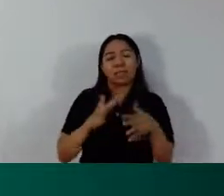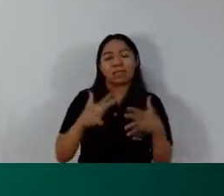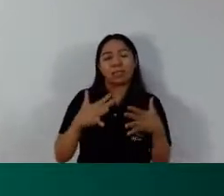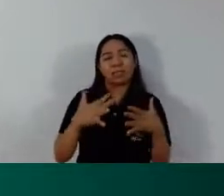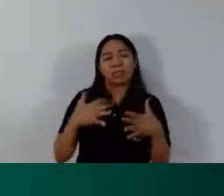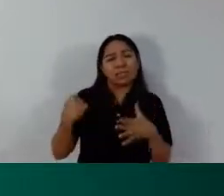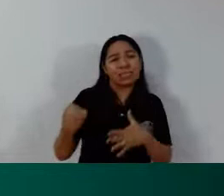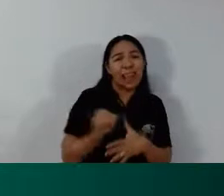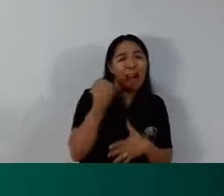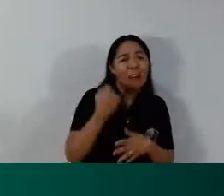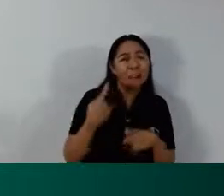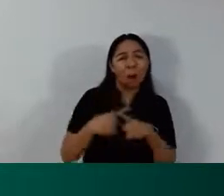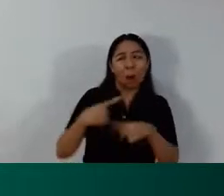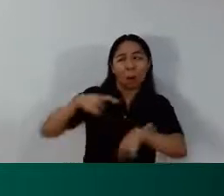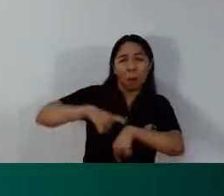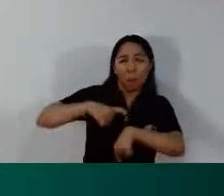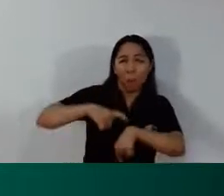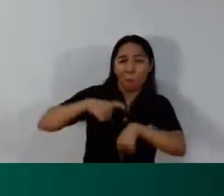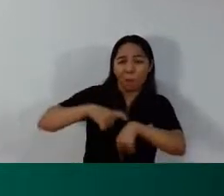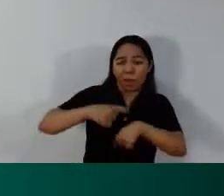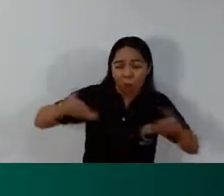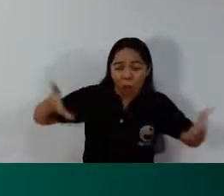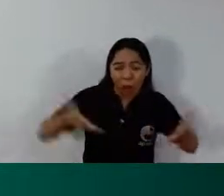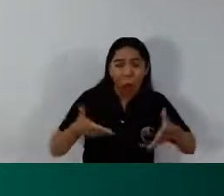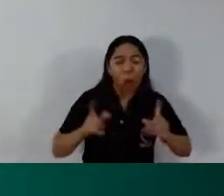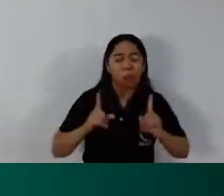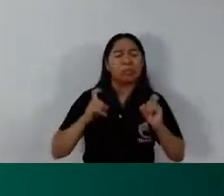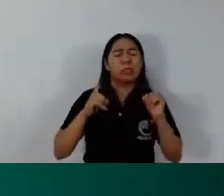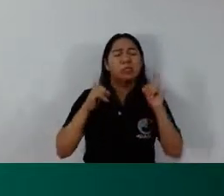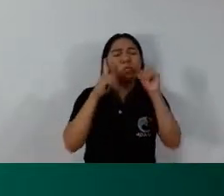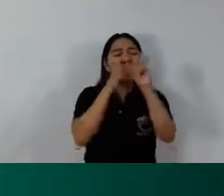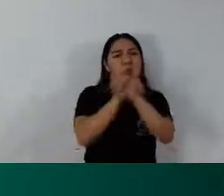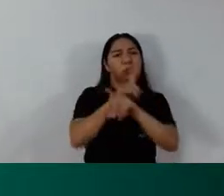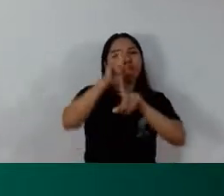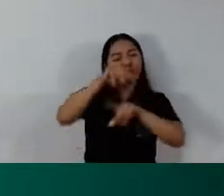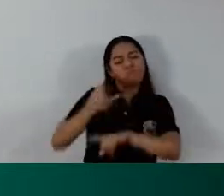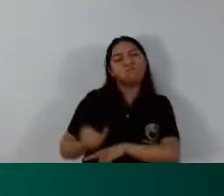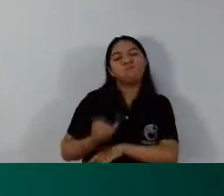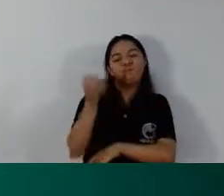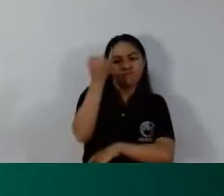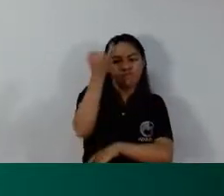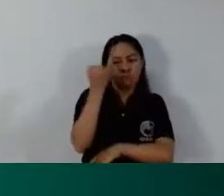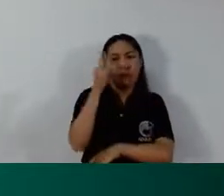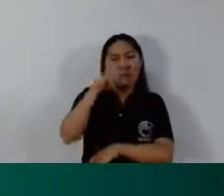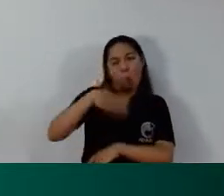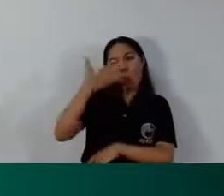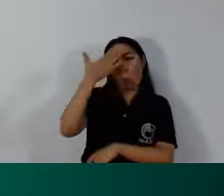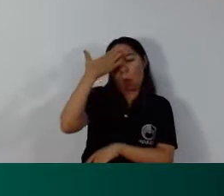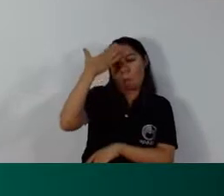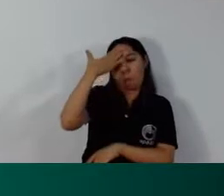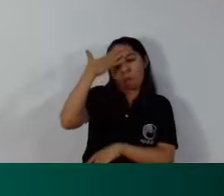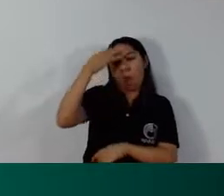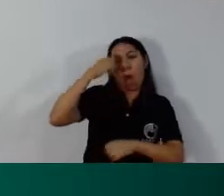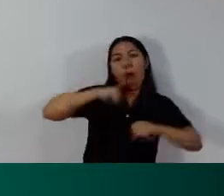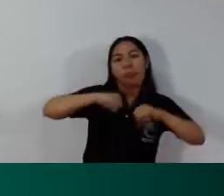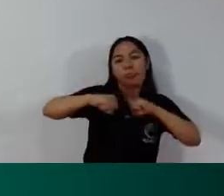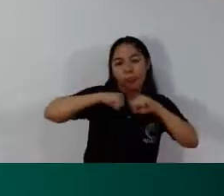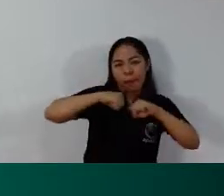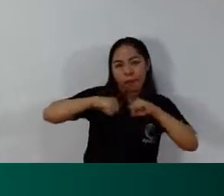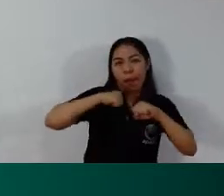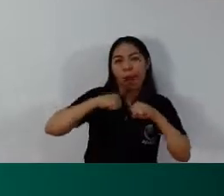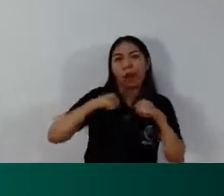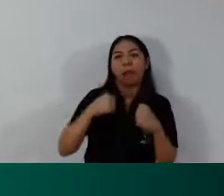né E aí é importante a gente trazer esse debate que eu entendo que o debate que ele precisa ser